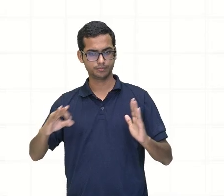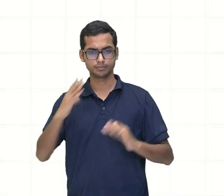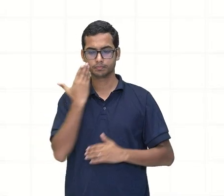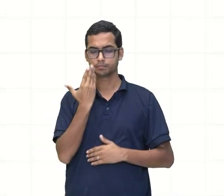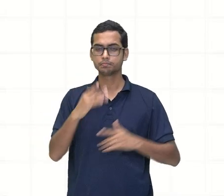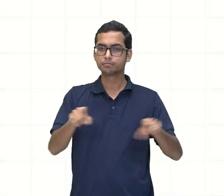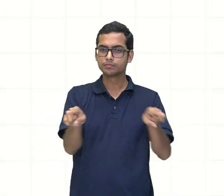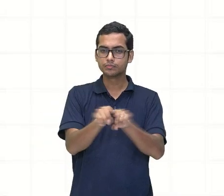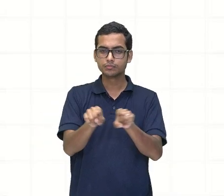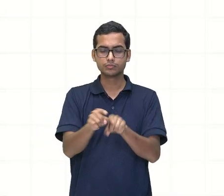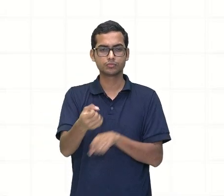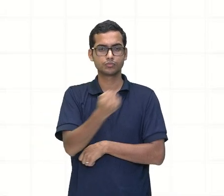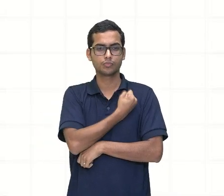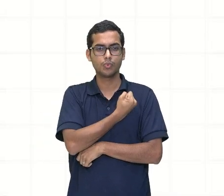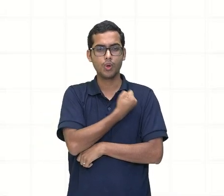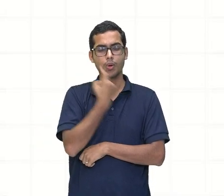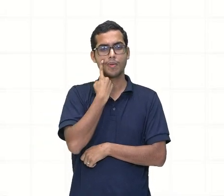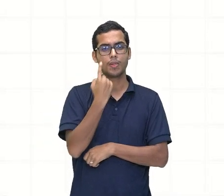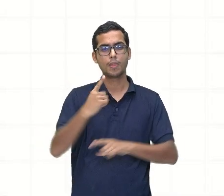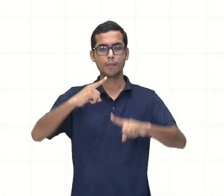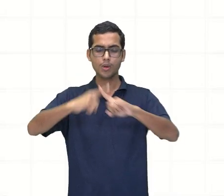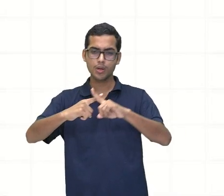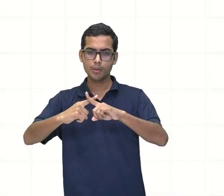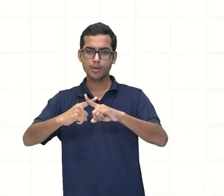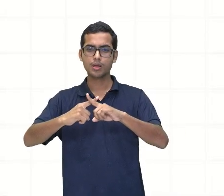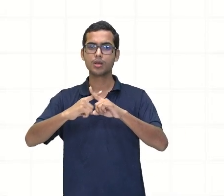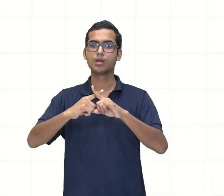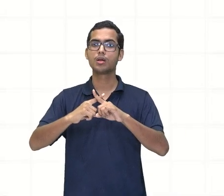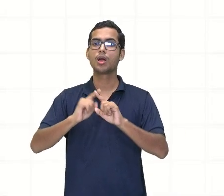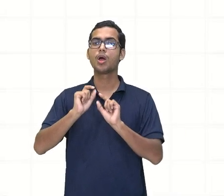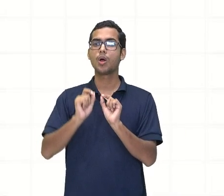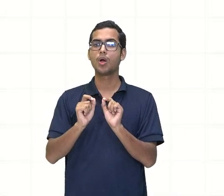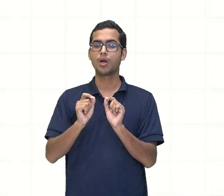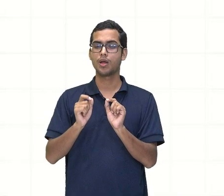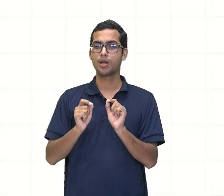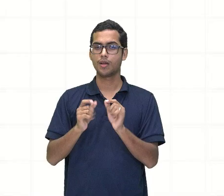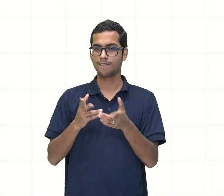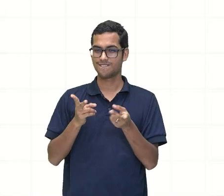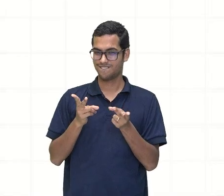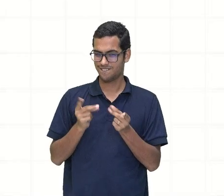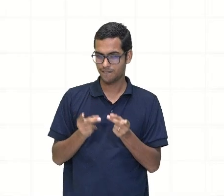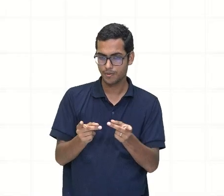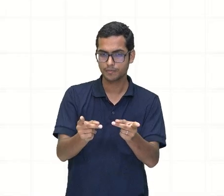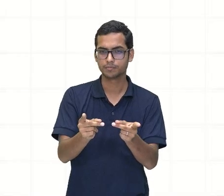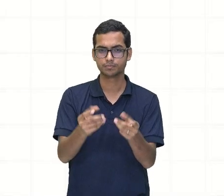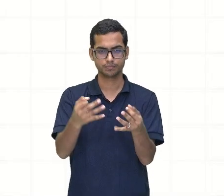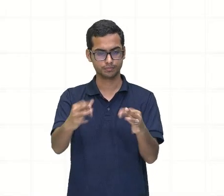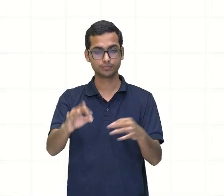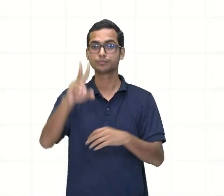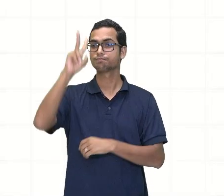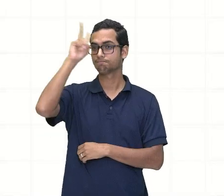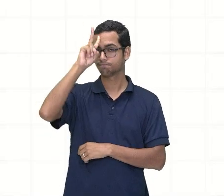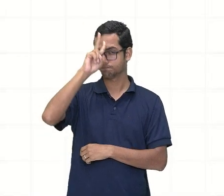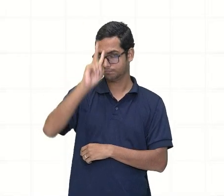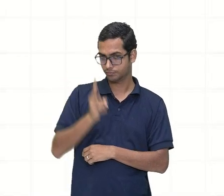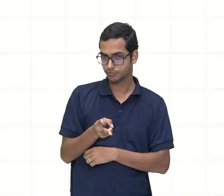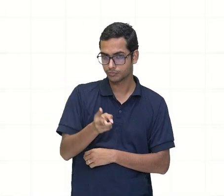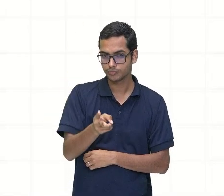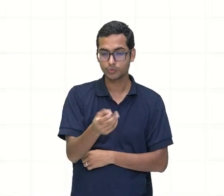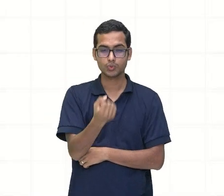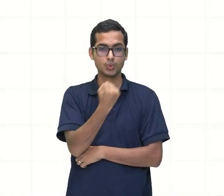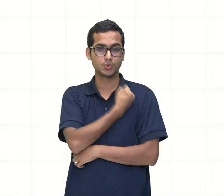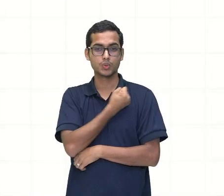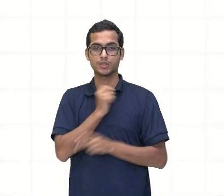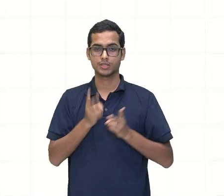Logo, os múltiplos de um número são infinitos, tá? Então, lembrem bem disso, os múltiplos